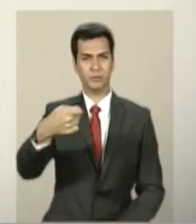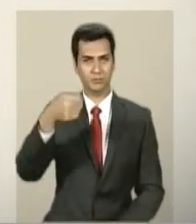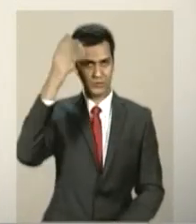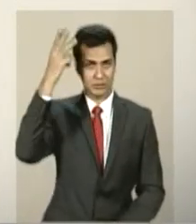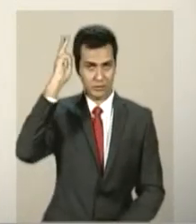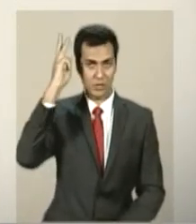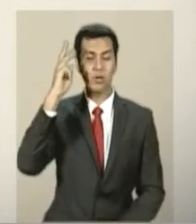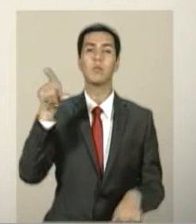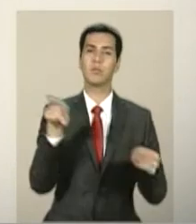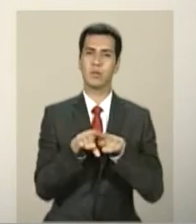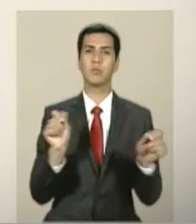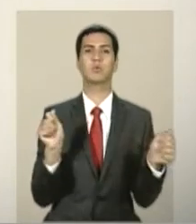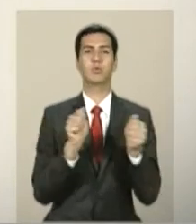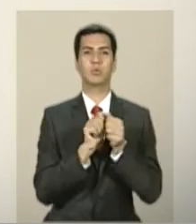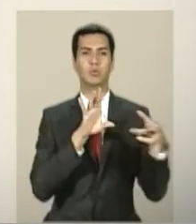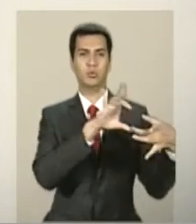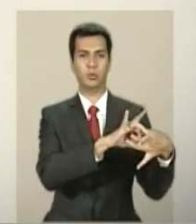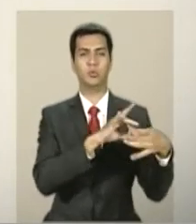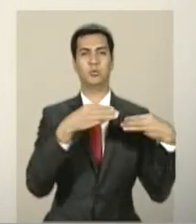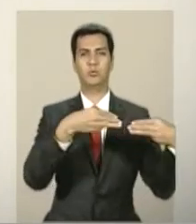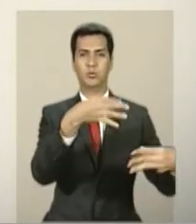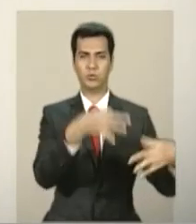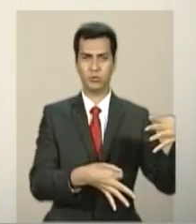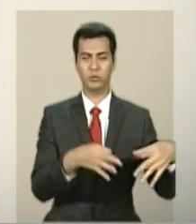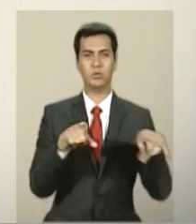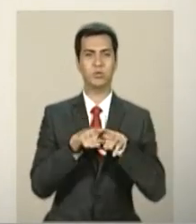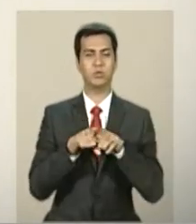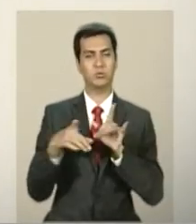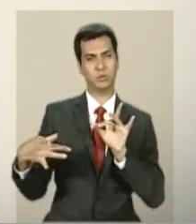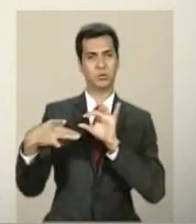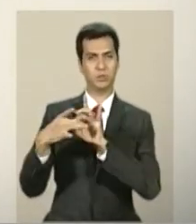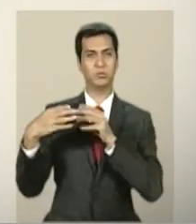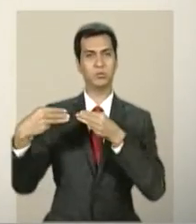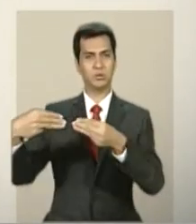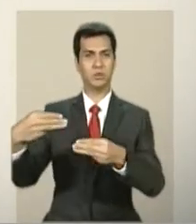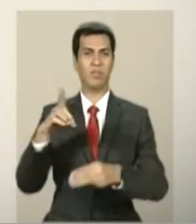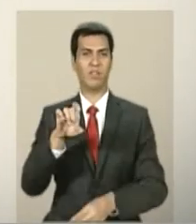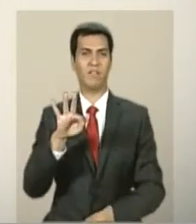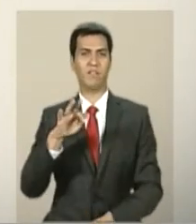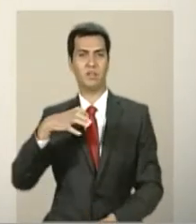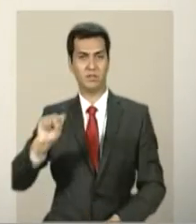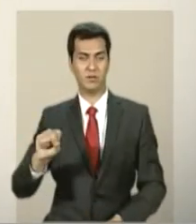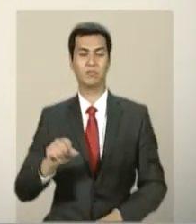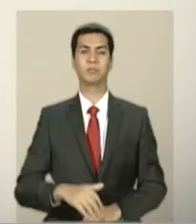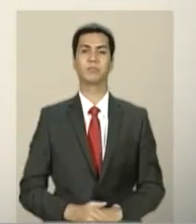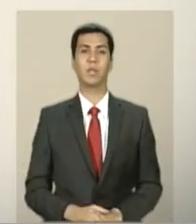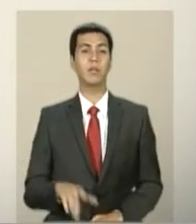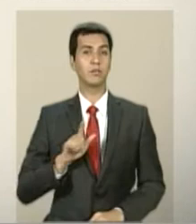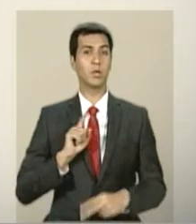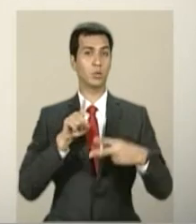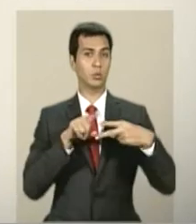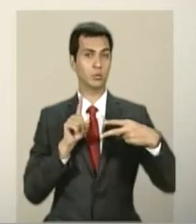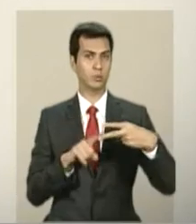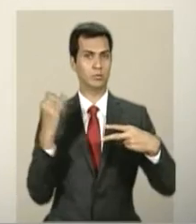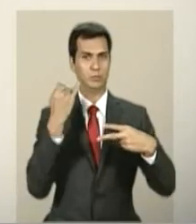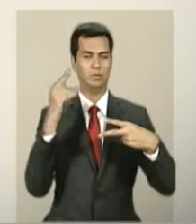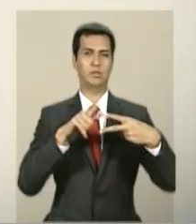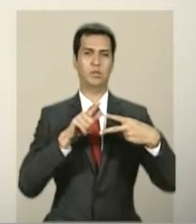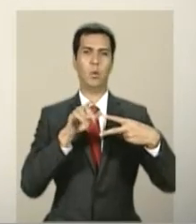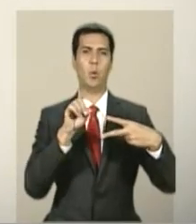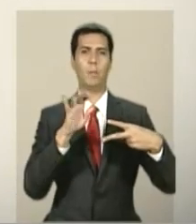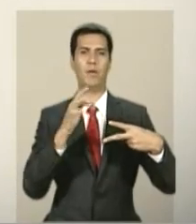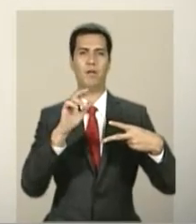o plano é executado por meio das duas operações a operação Ágata E a operação sentinela